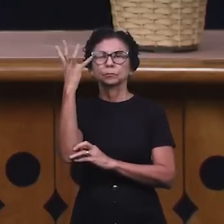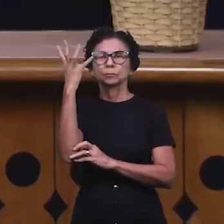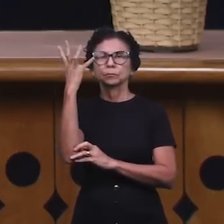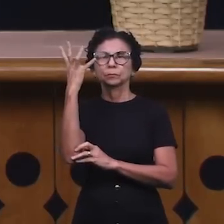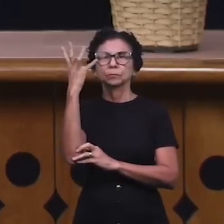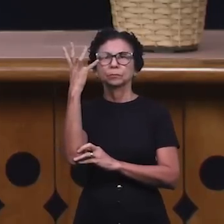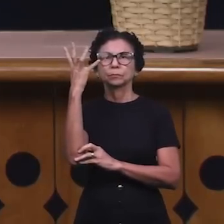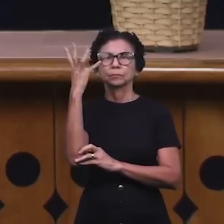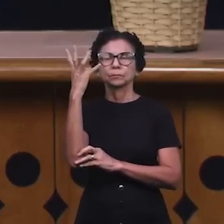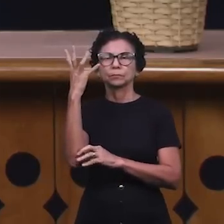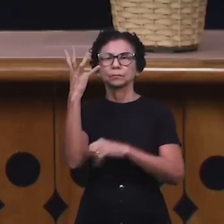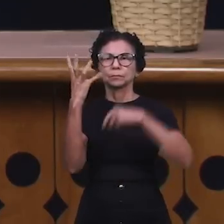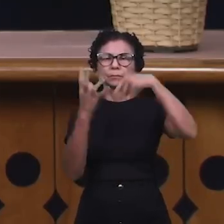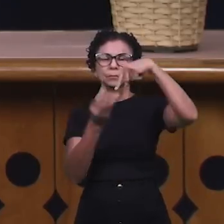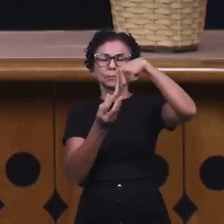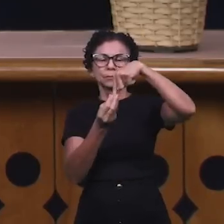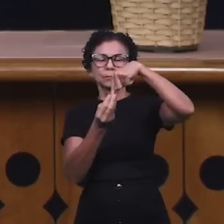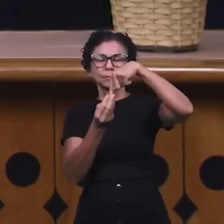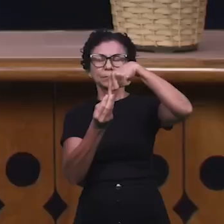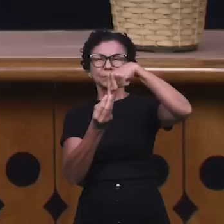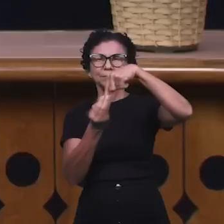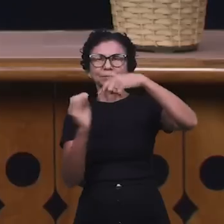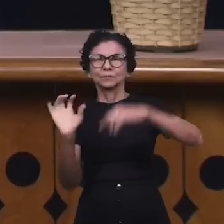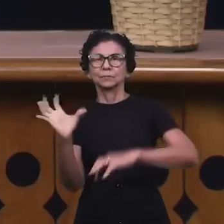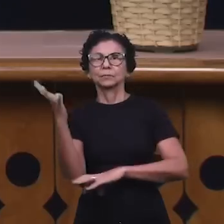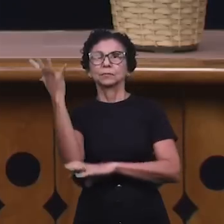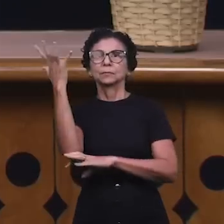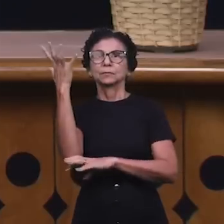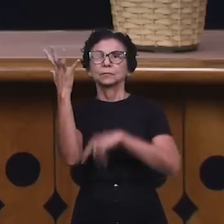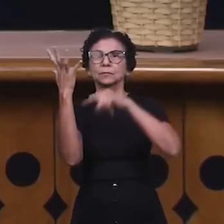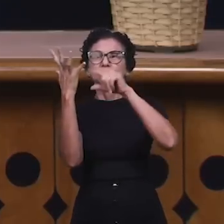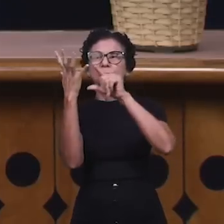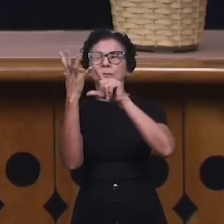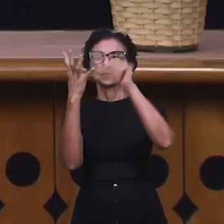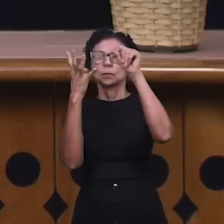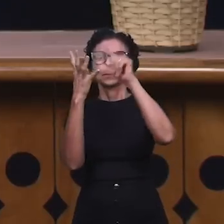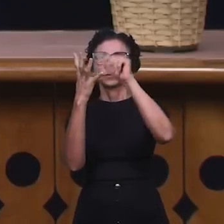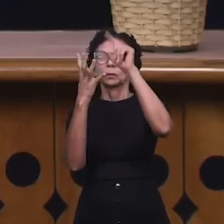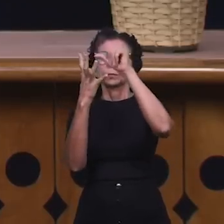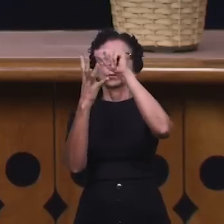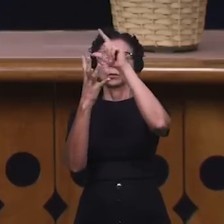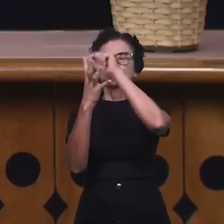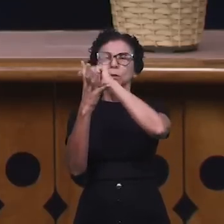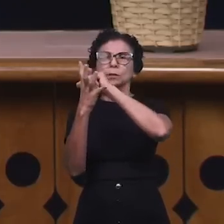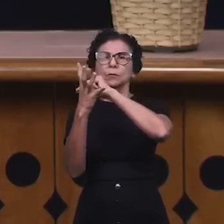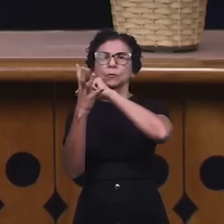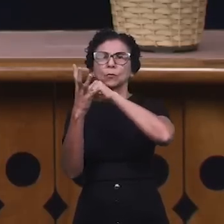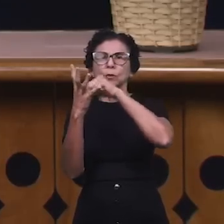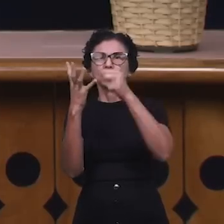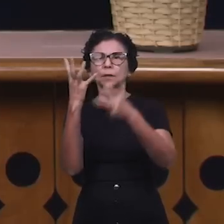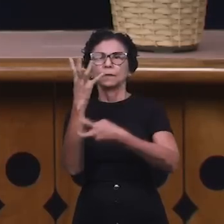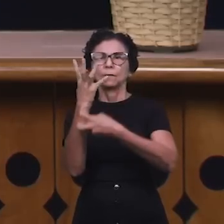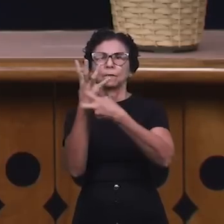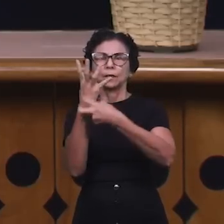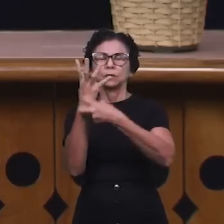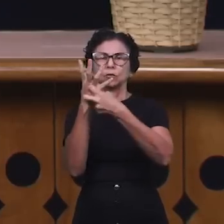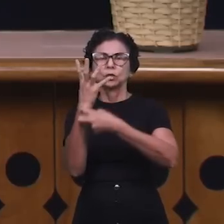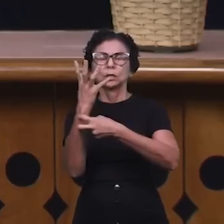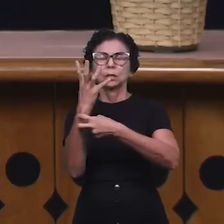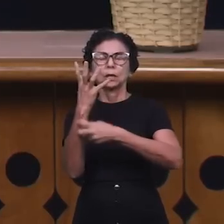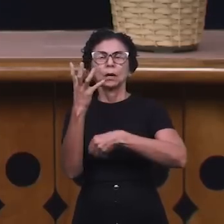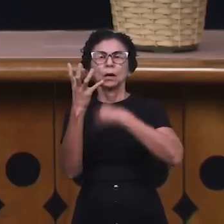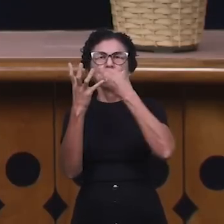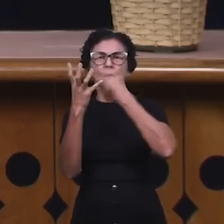brotar? Israel começa o processo, né? Até a plenitude. O processo inicia com